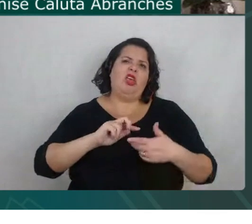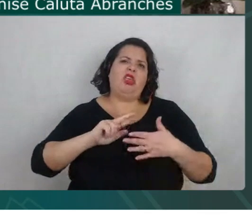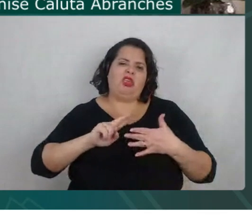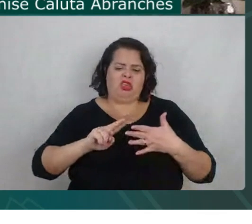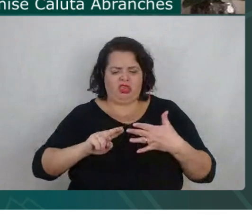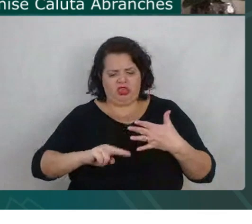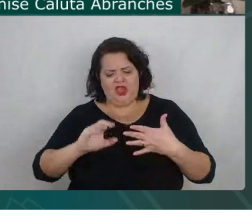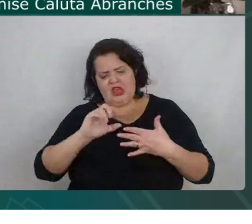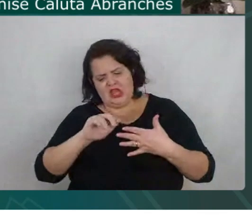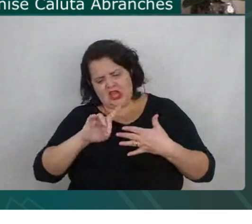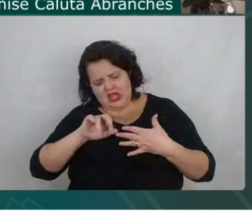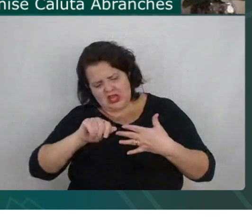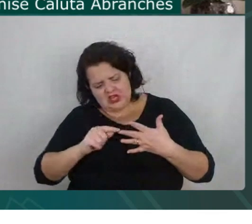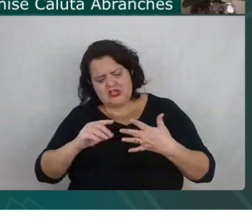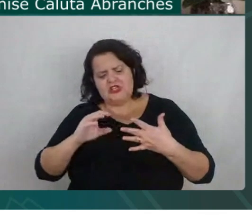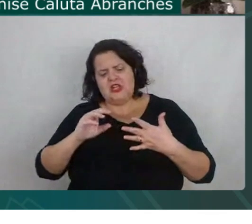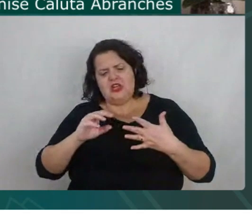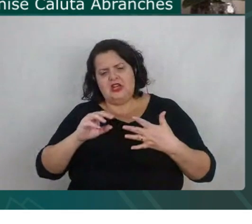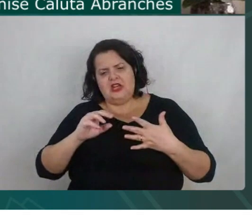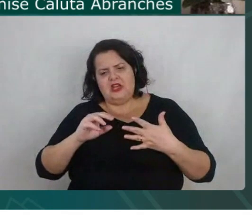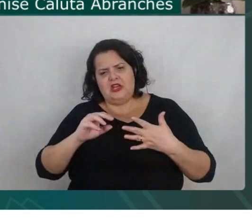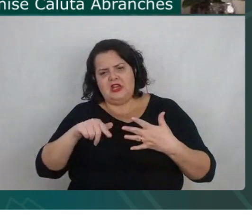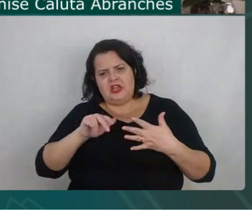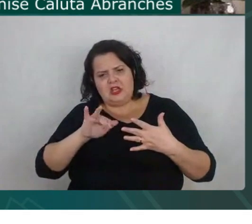que boa, e entre outros.